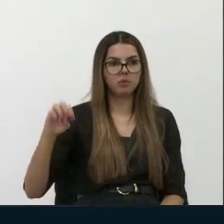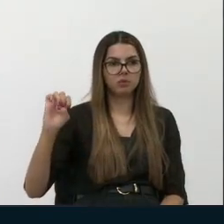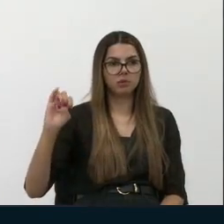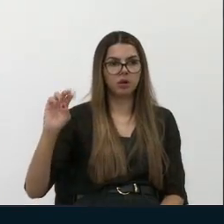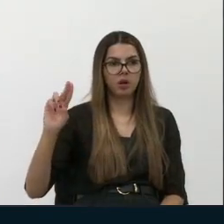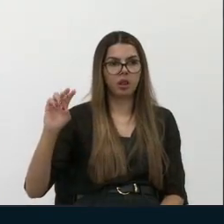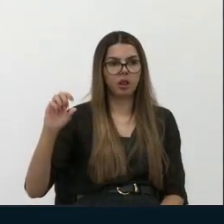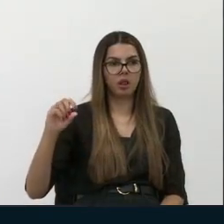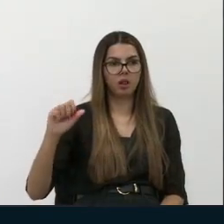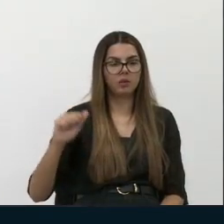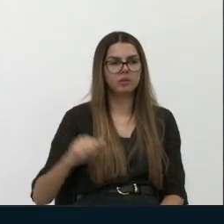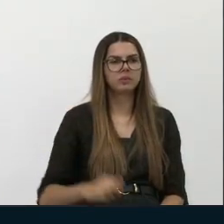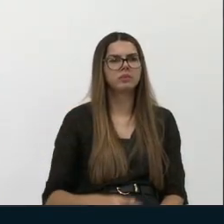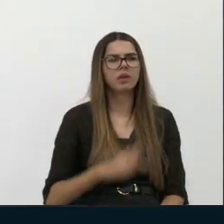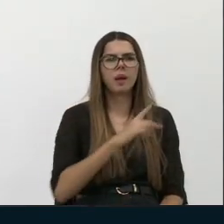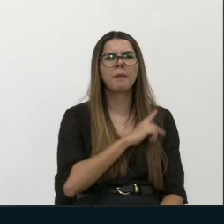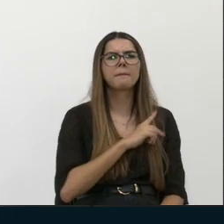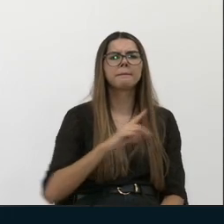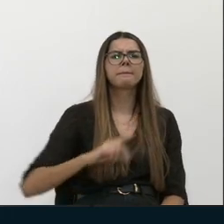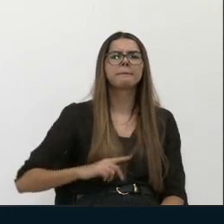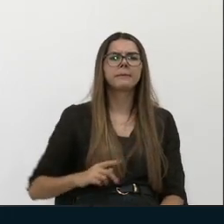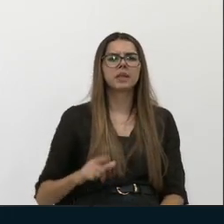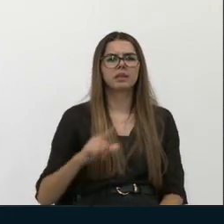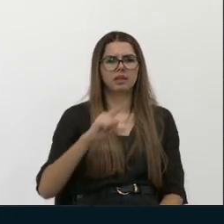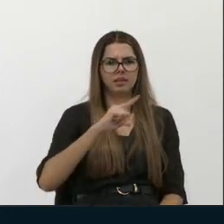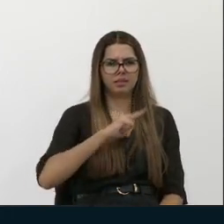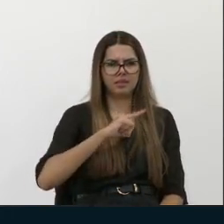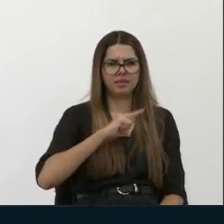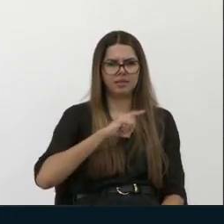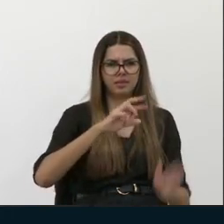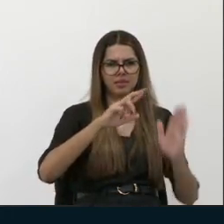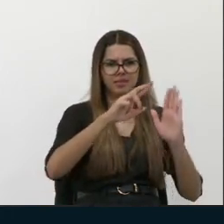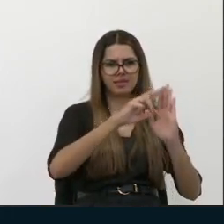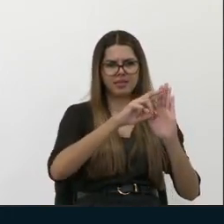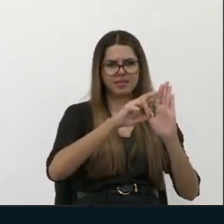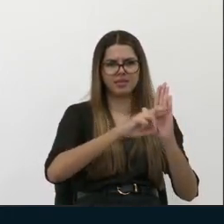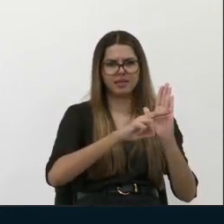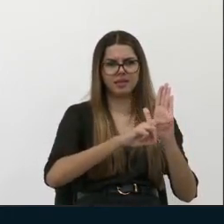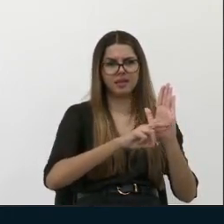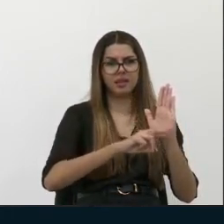existe alguma cláusula no regimento interno, na lei orgânica,